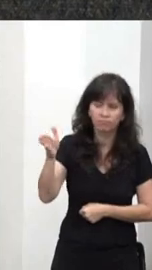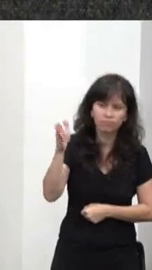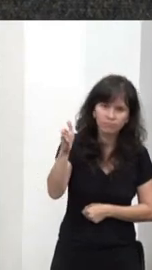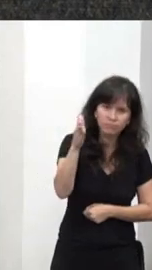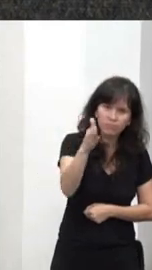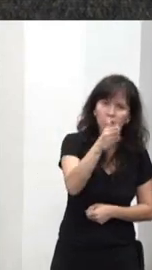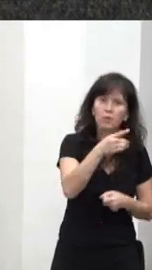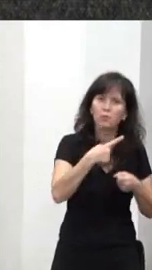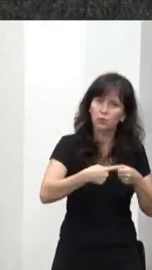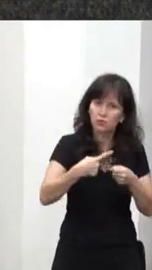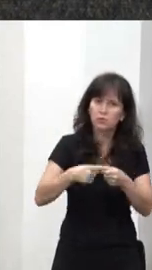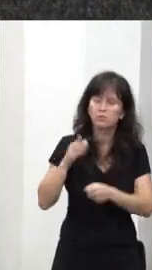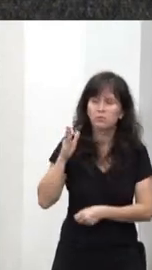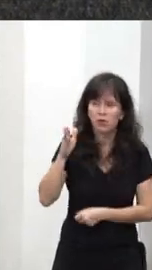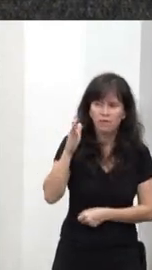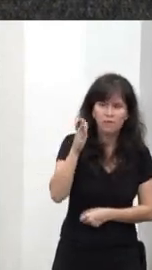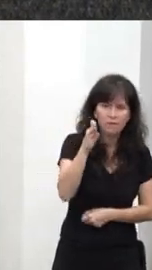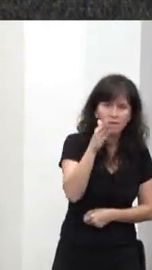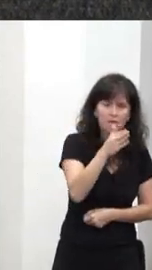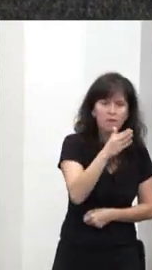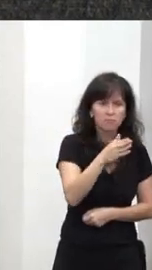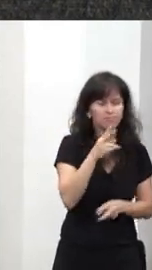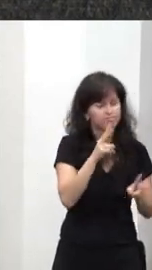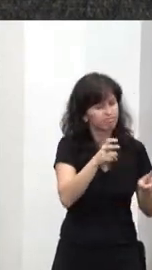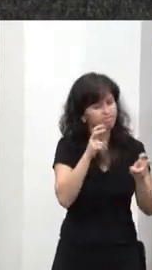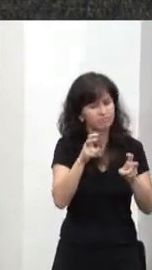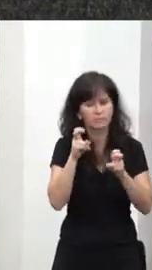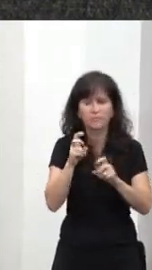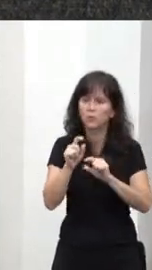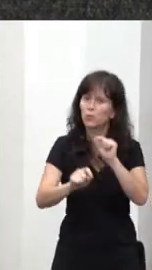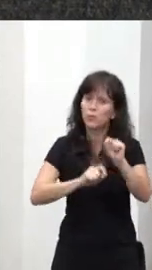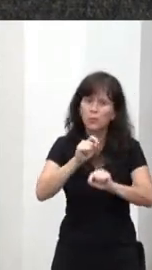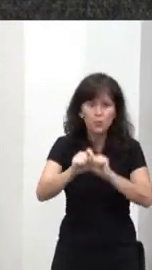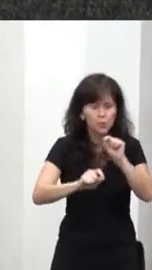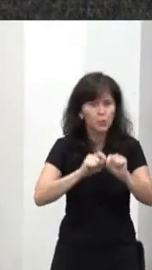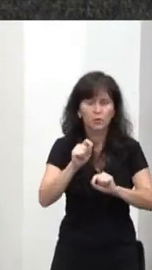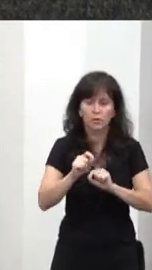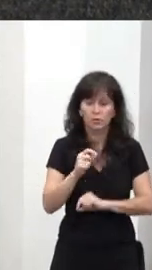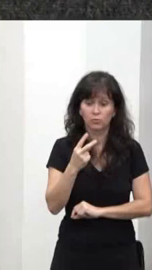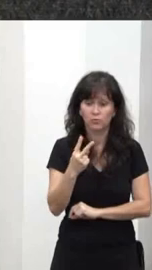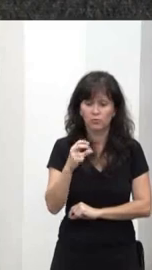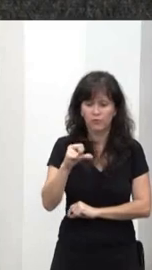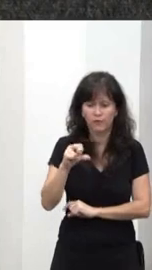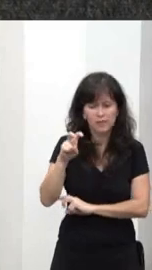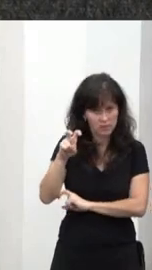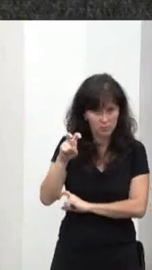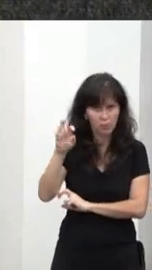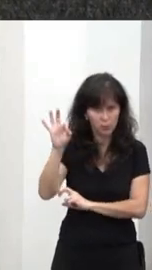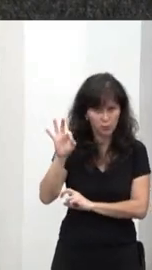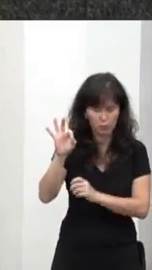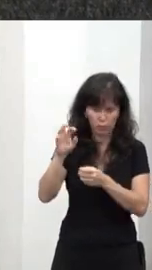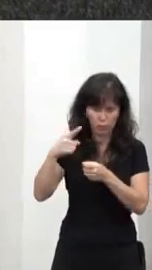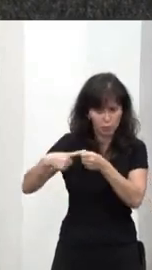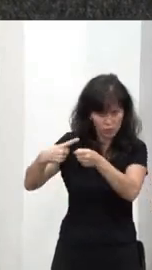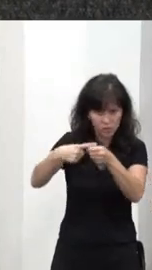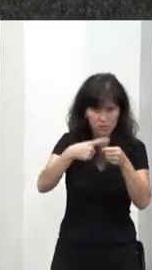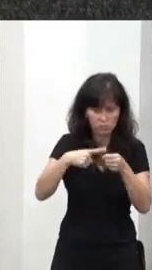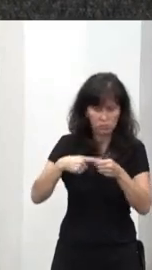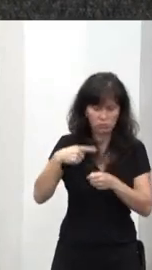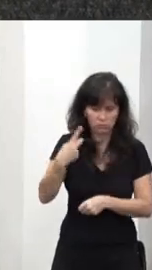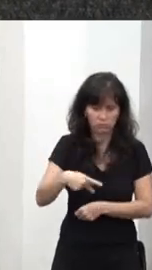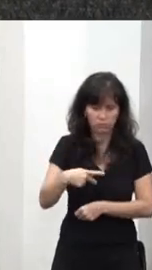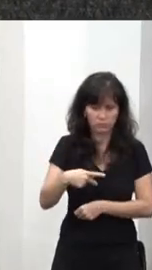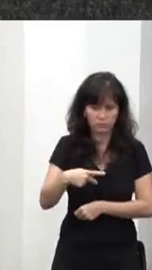depois de um certo momento os 295 municípios de Santa Catarina